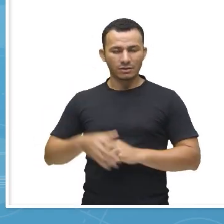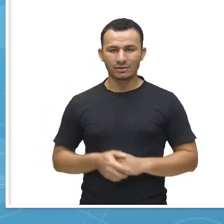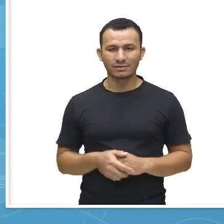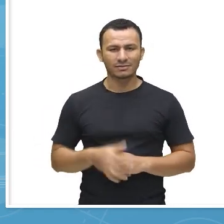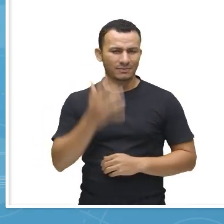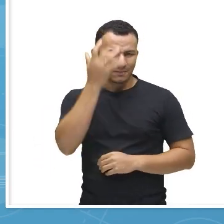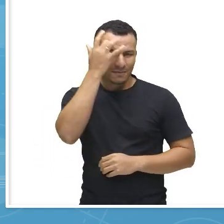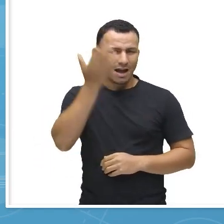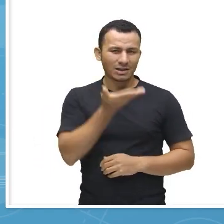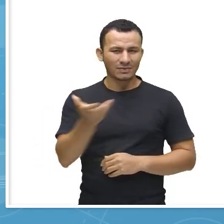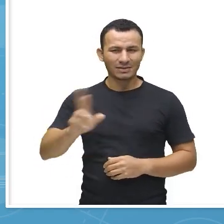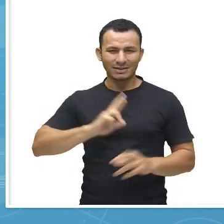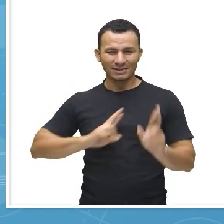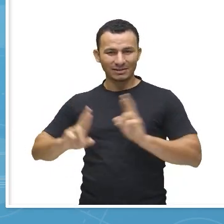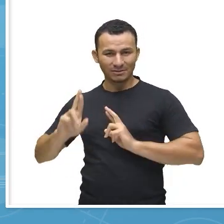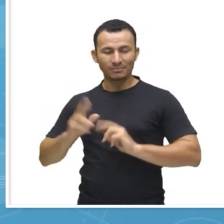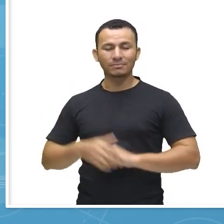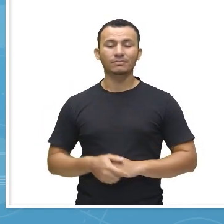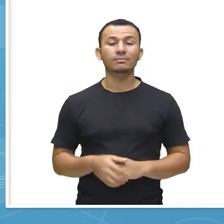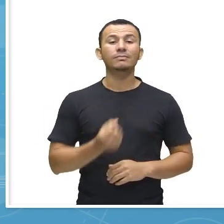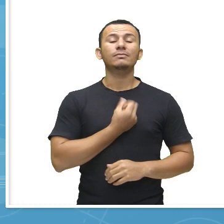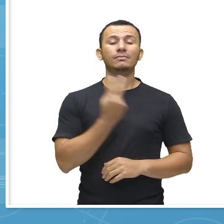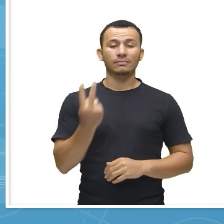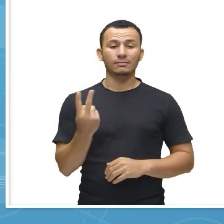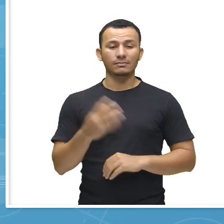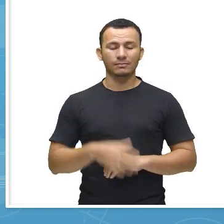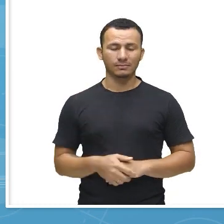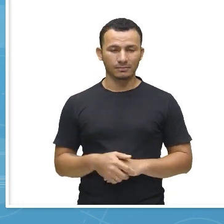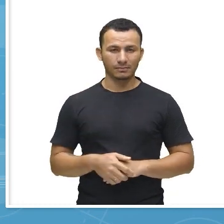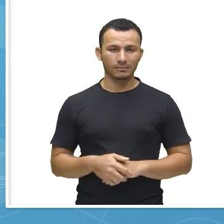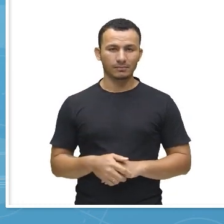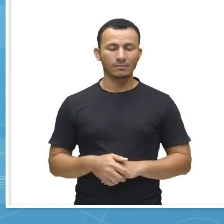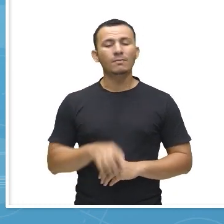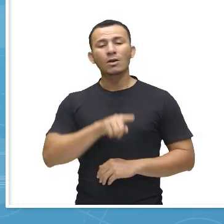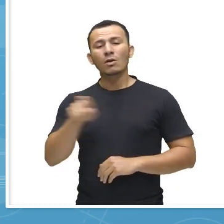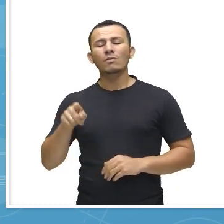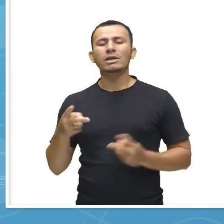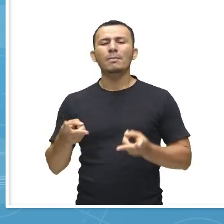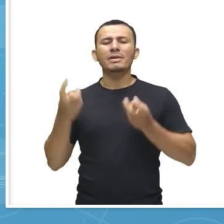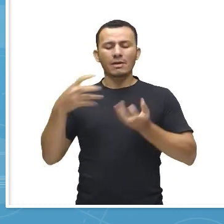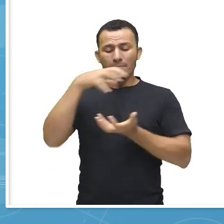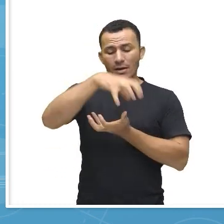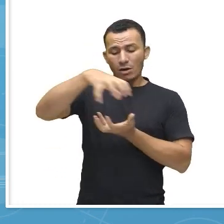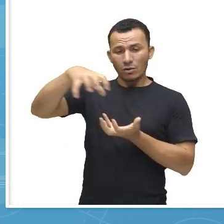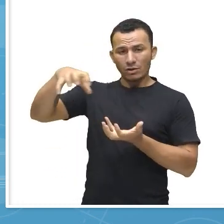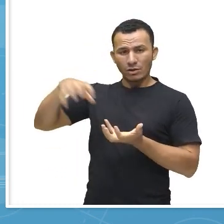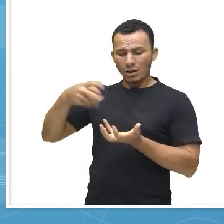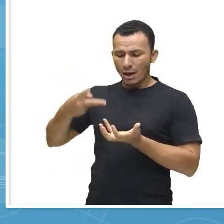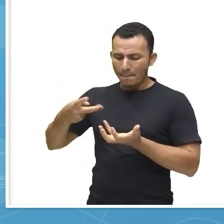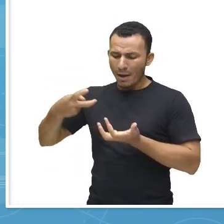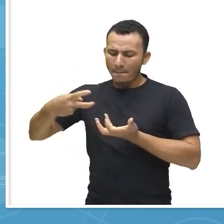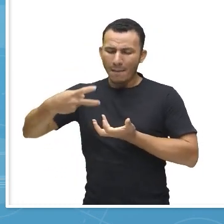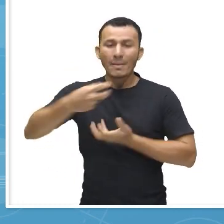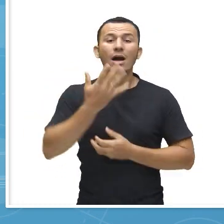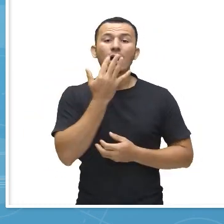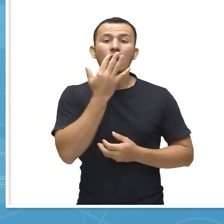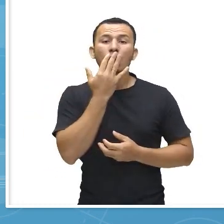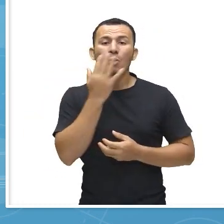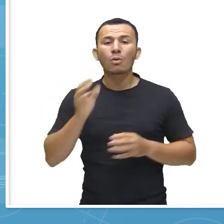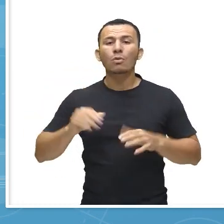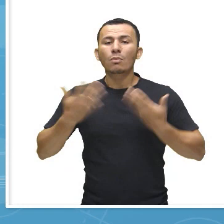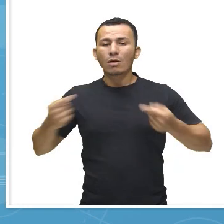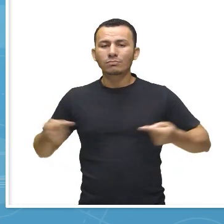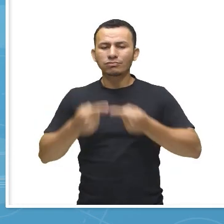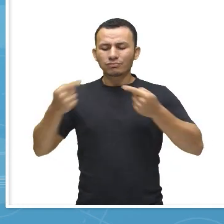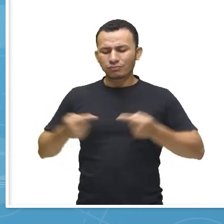conseguirem responder aí. Questão 2. Identifique os continentes e qual cor representa cada um. Então, a